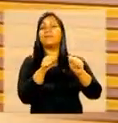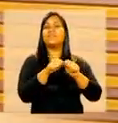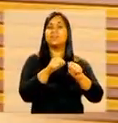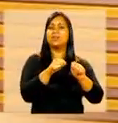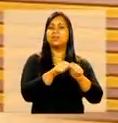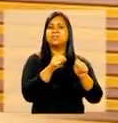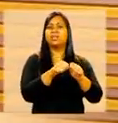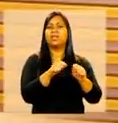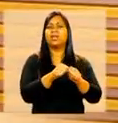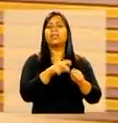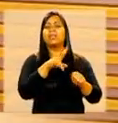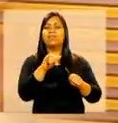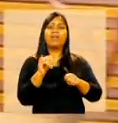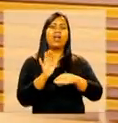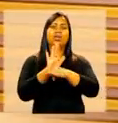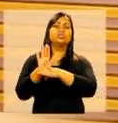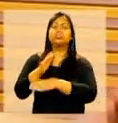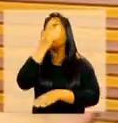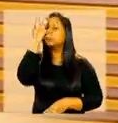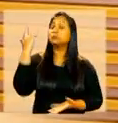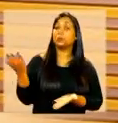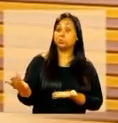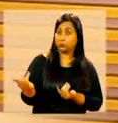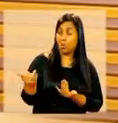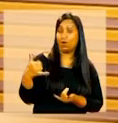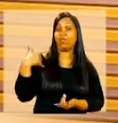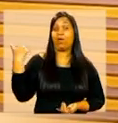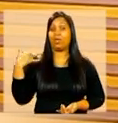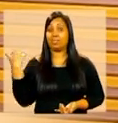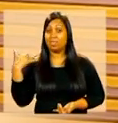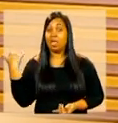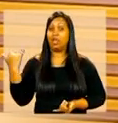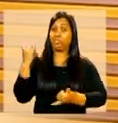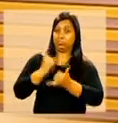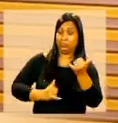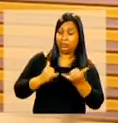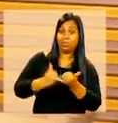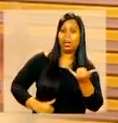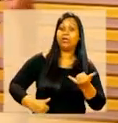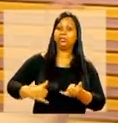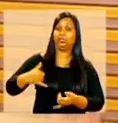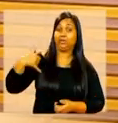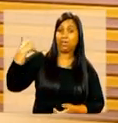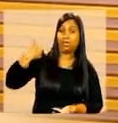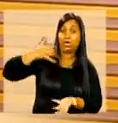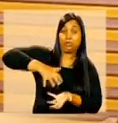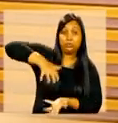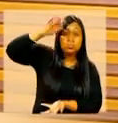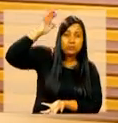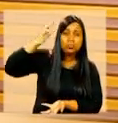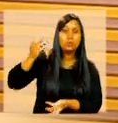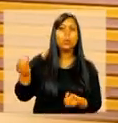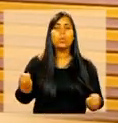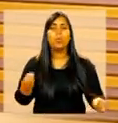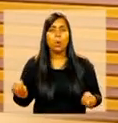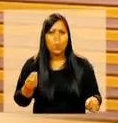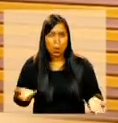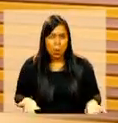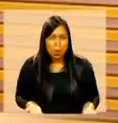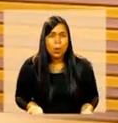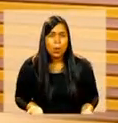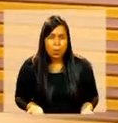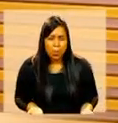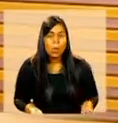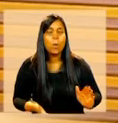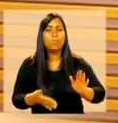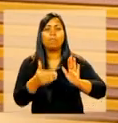que vá atender ao jovem, à meia-idade, à terceira idade? Como é que é quebrar a cabeça para encontrar um planejamento,